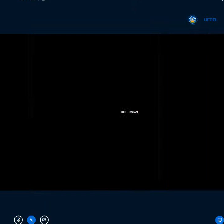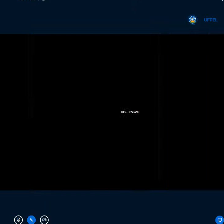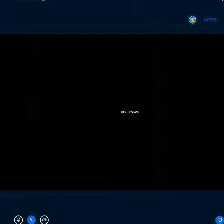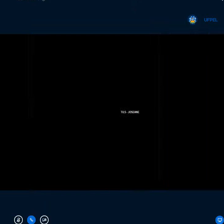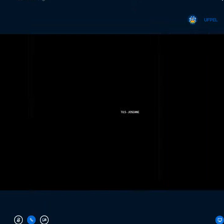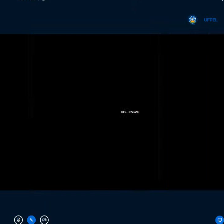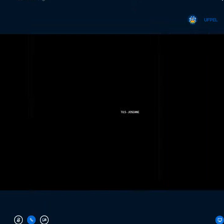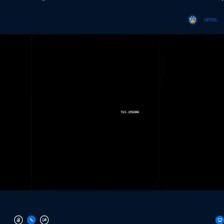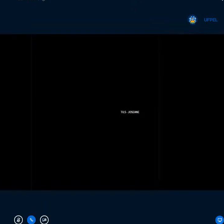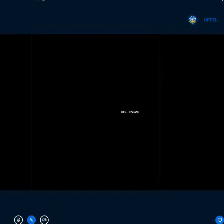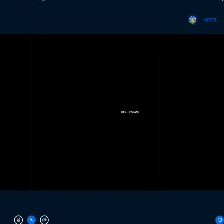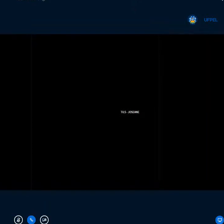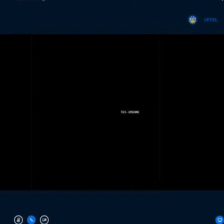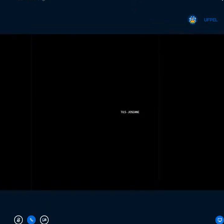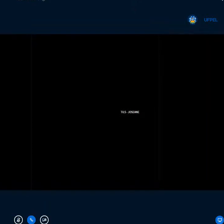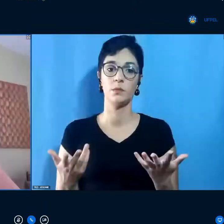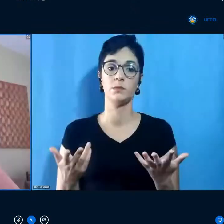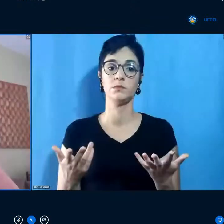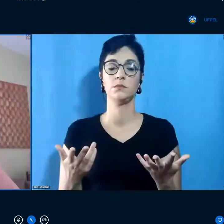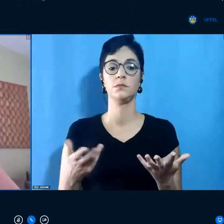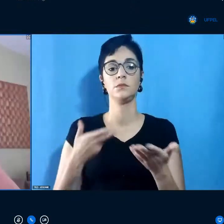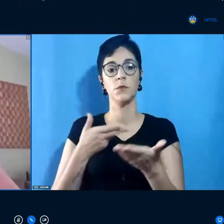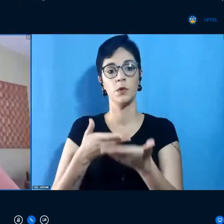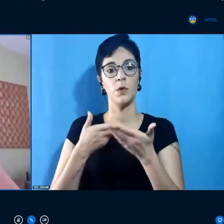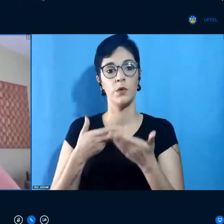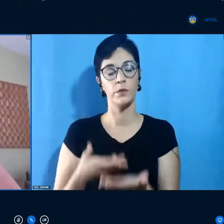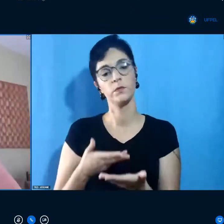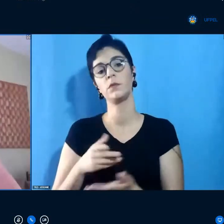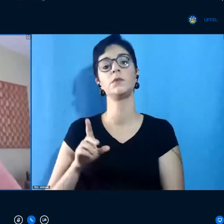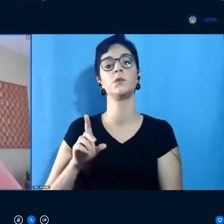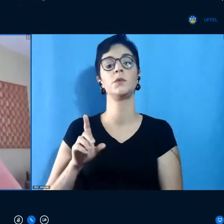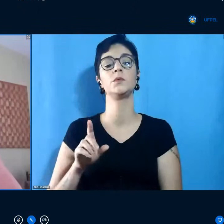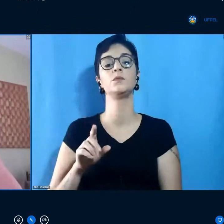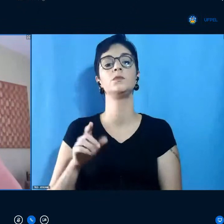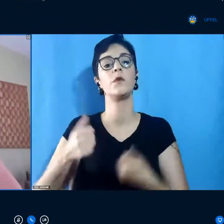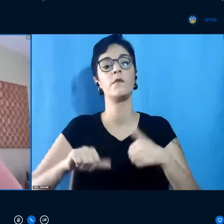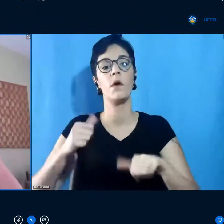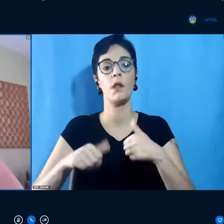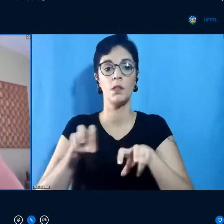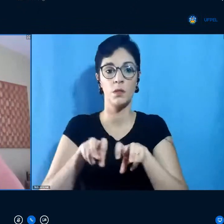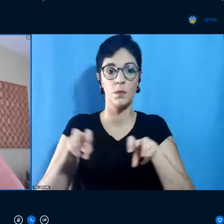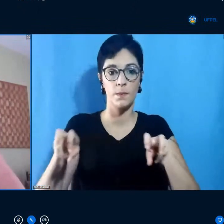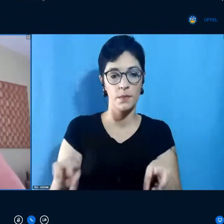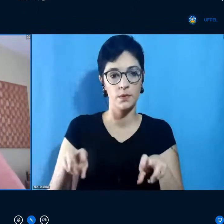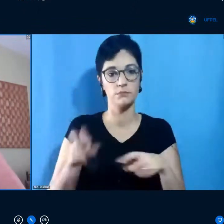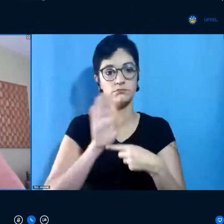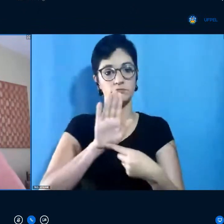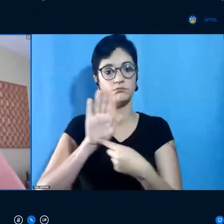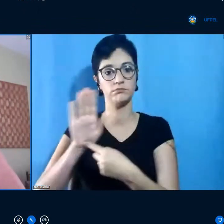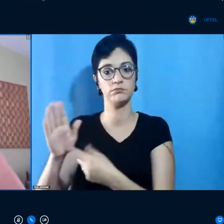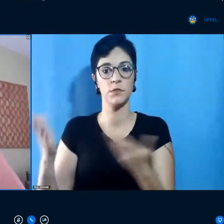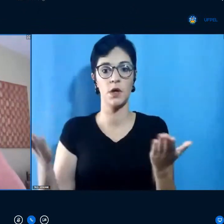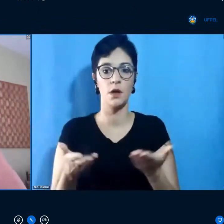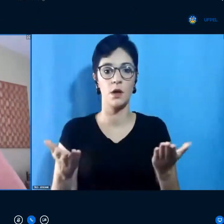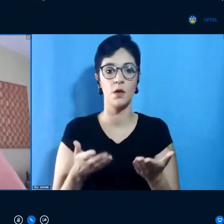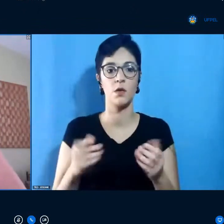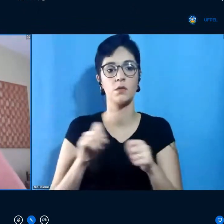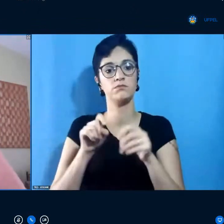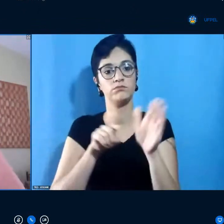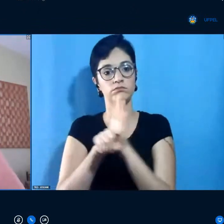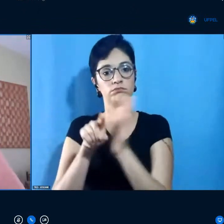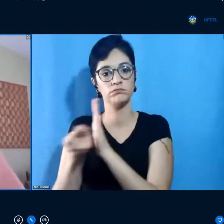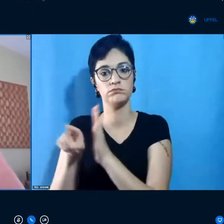Francisca e o Ferri, a abrir as suas janelas, né, suas câmeras, para se apresentarem e fazer as perguntas para